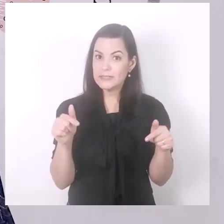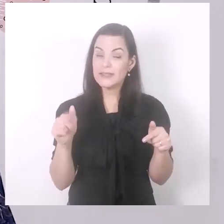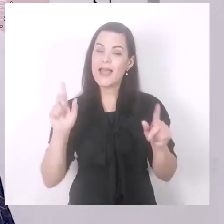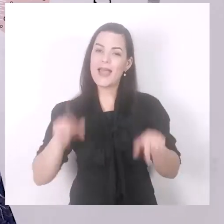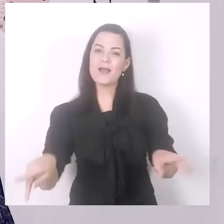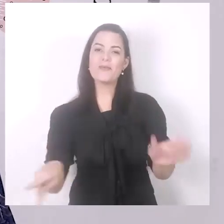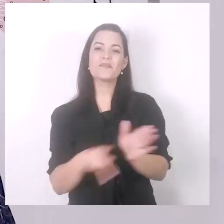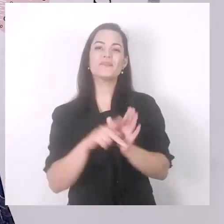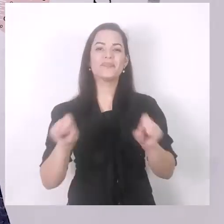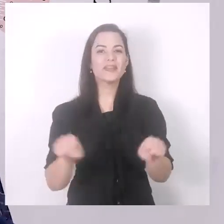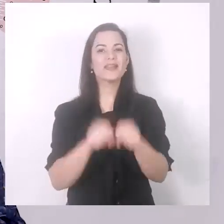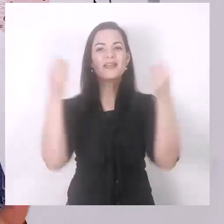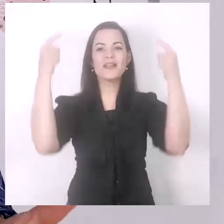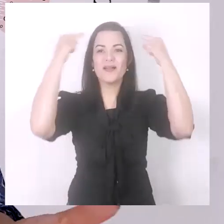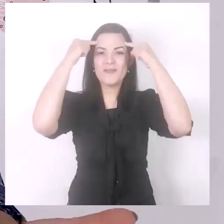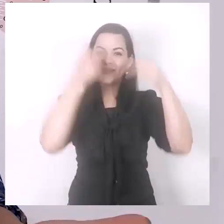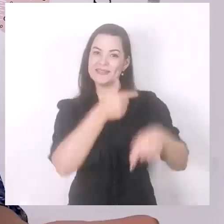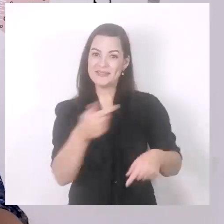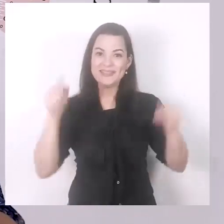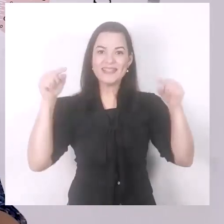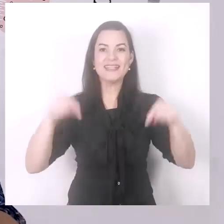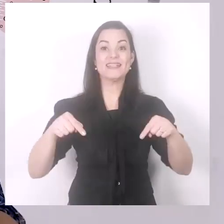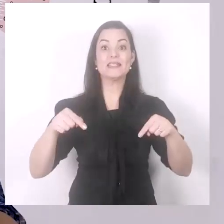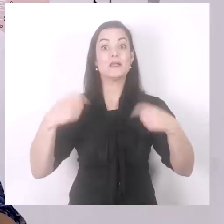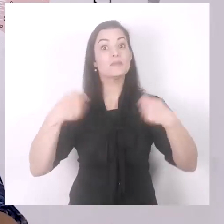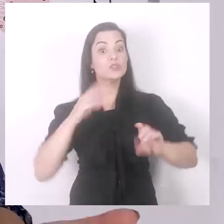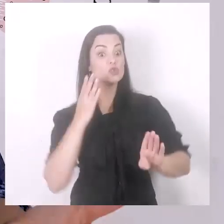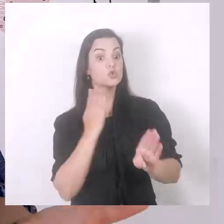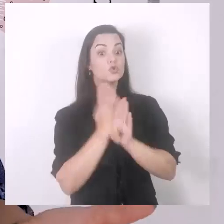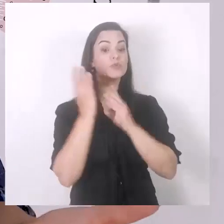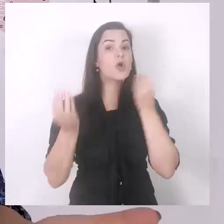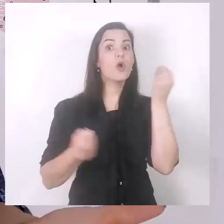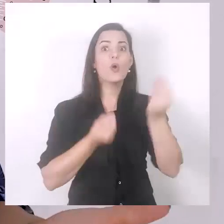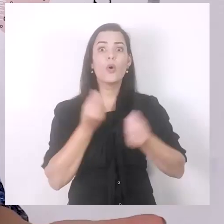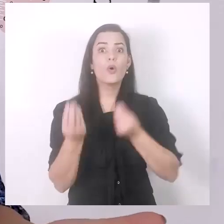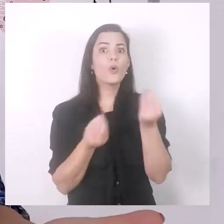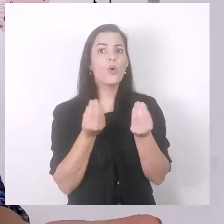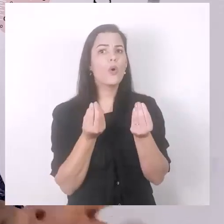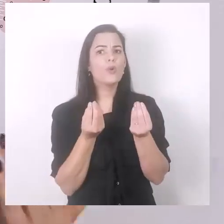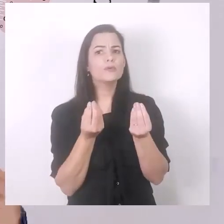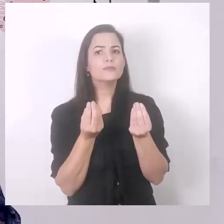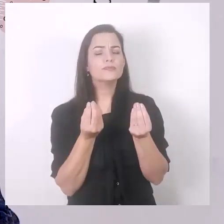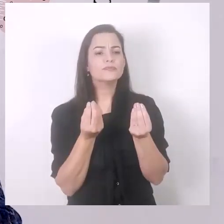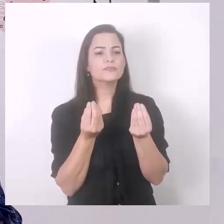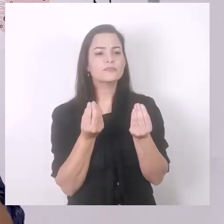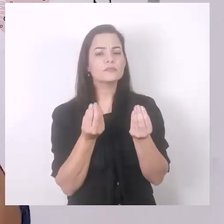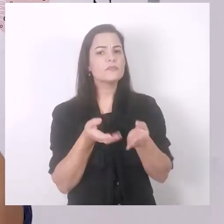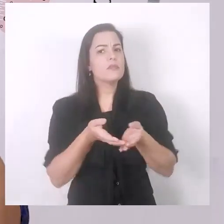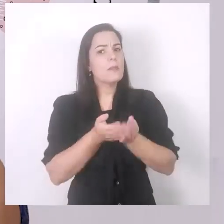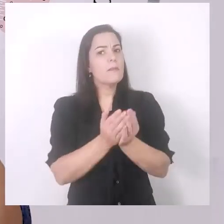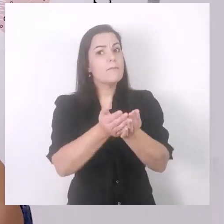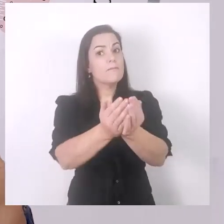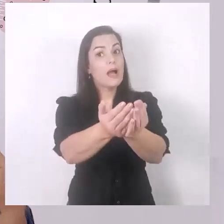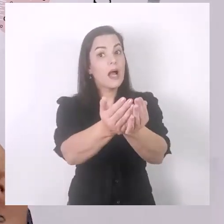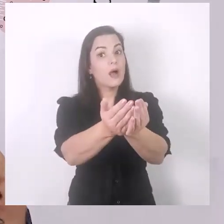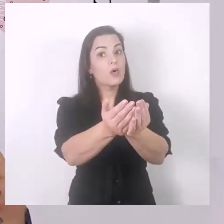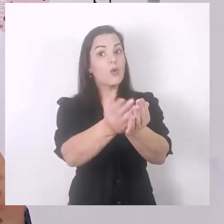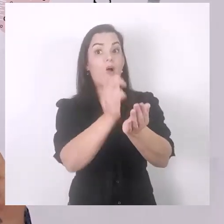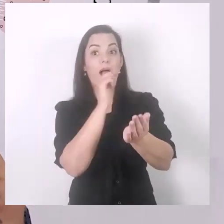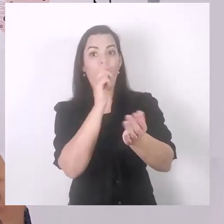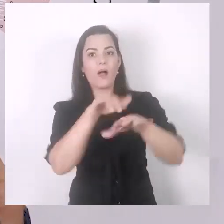Quebrando a Cuca da semana. Nós precisamos descobrir como era possível as embarcações